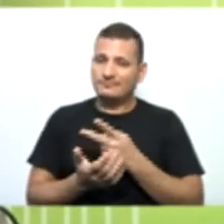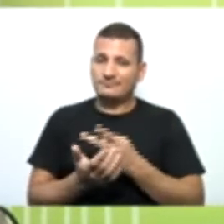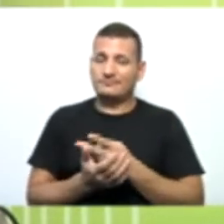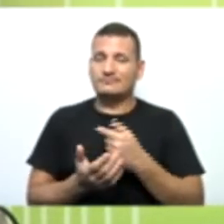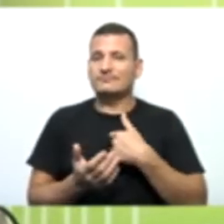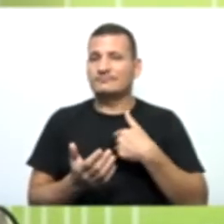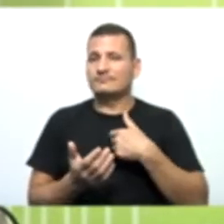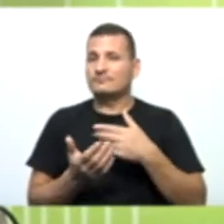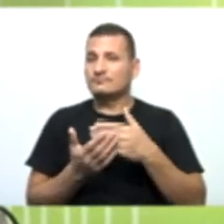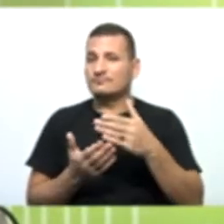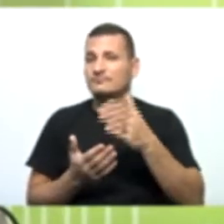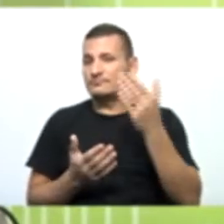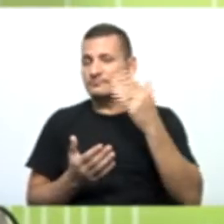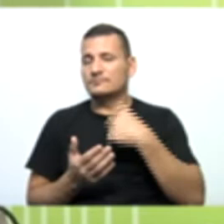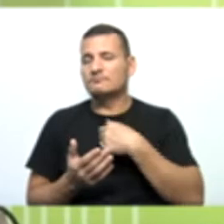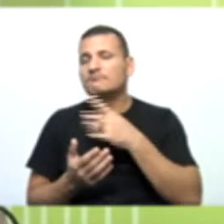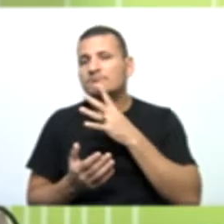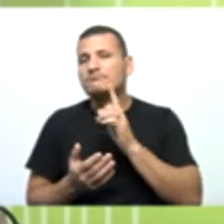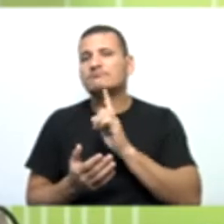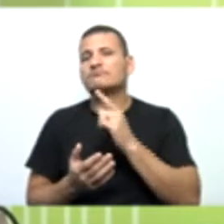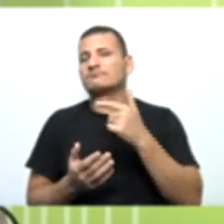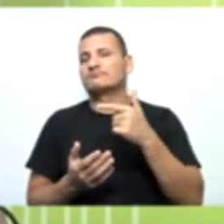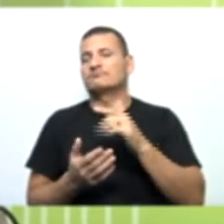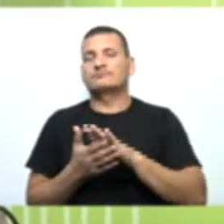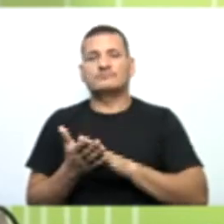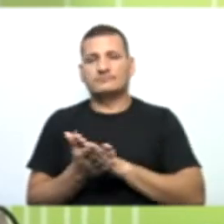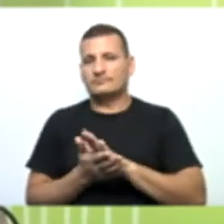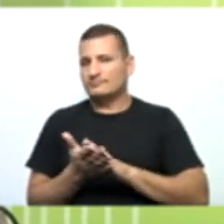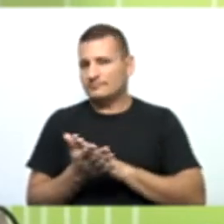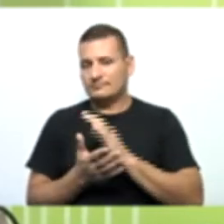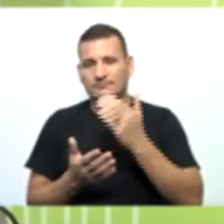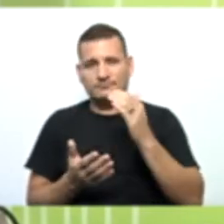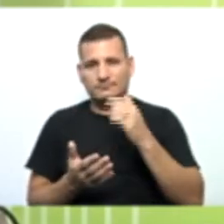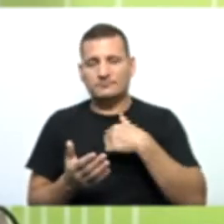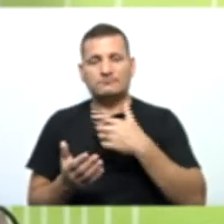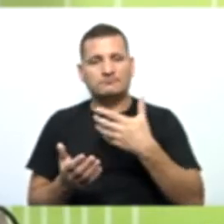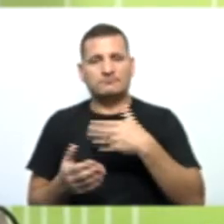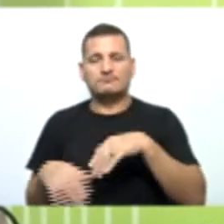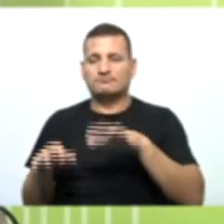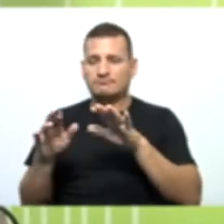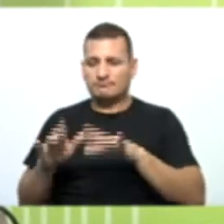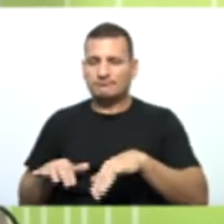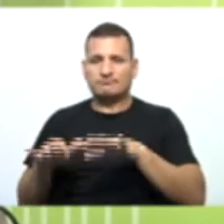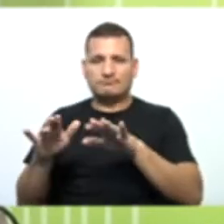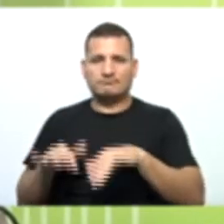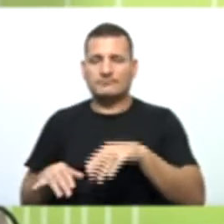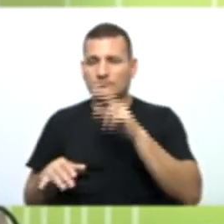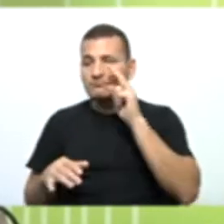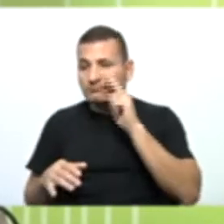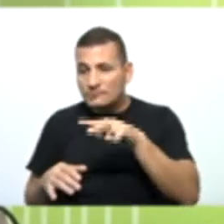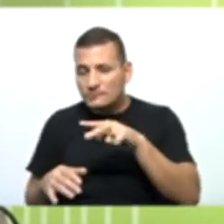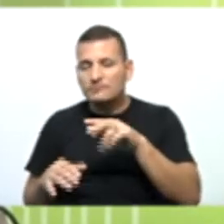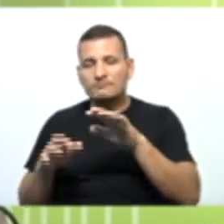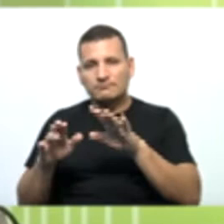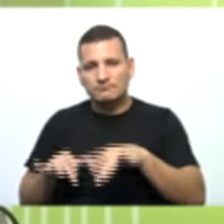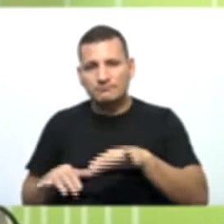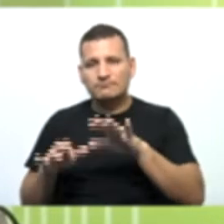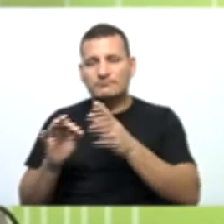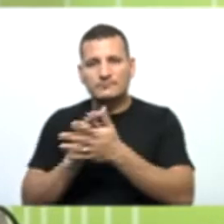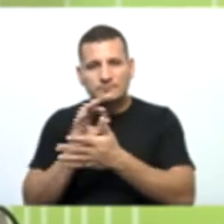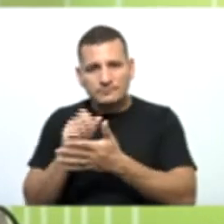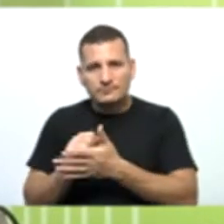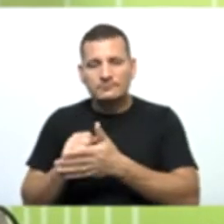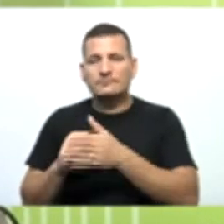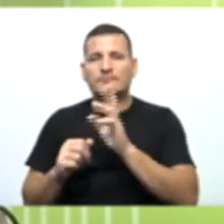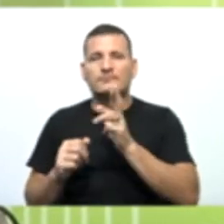comecei a desenvolver, não tinha conhecimento científico de nada. Queria saber de programar, queria que aparecesse lá o resultado. Cadastro, quero saber